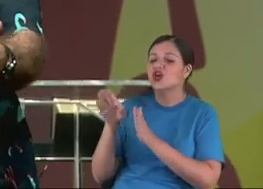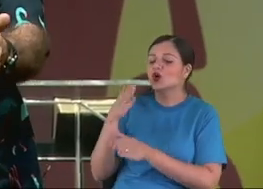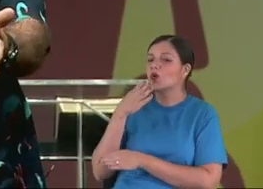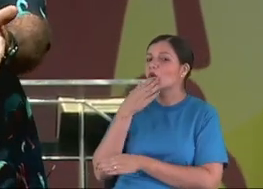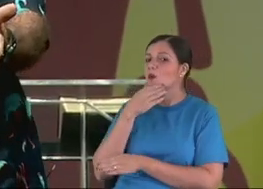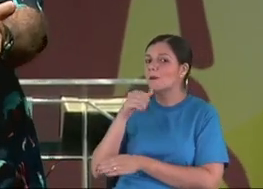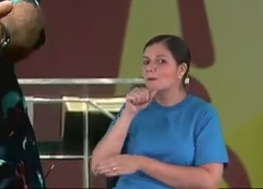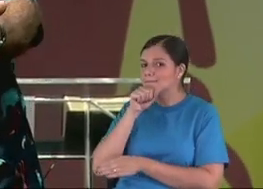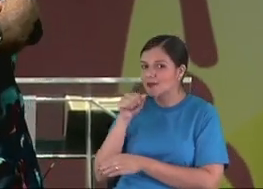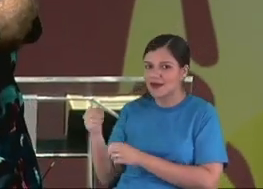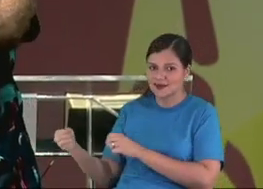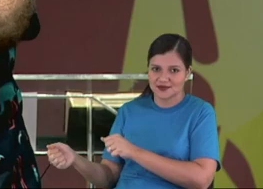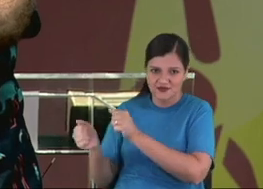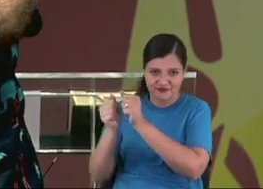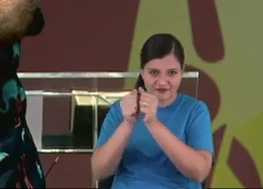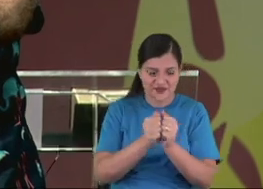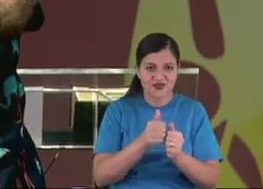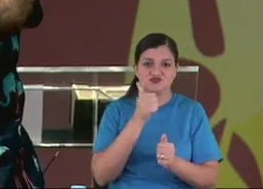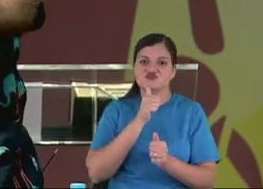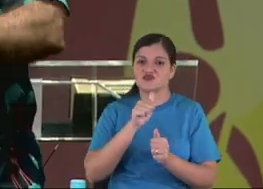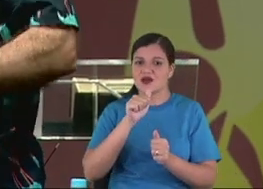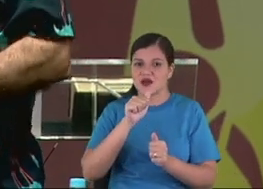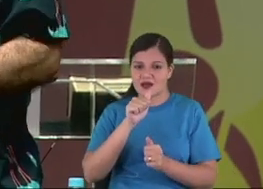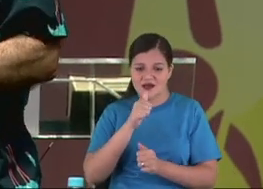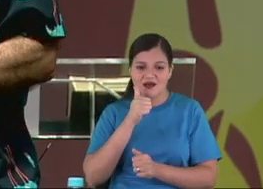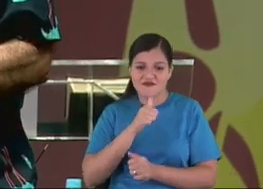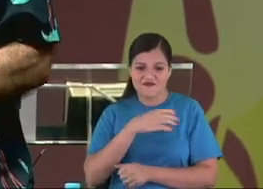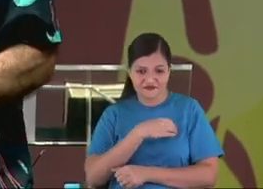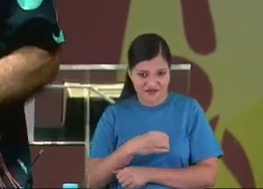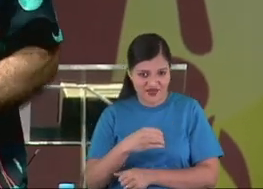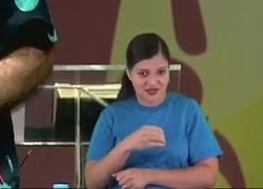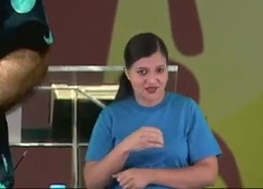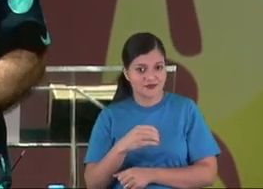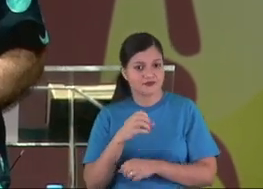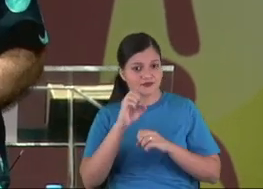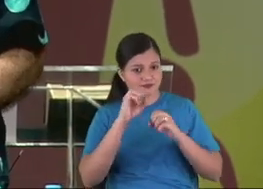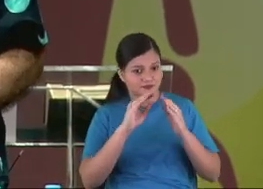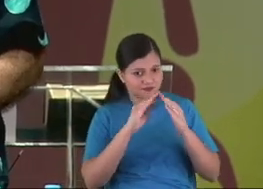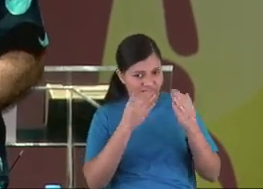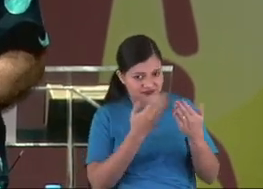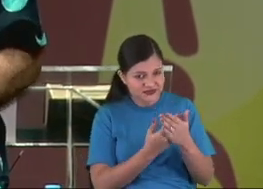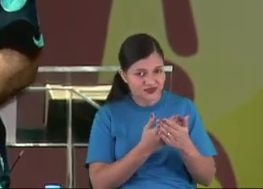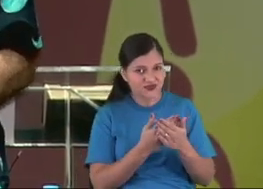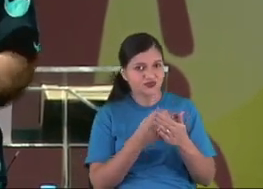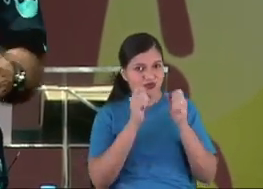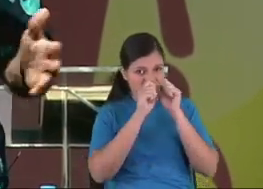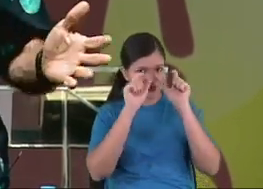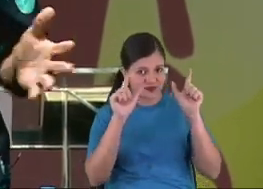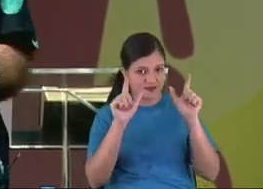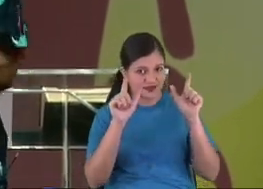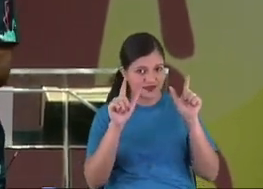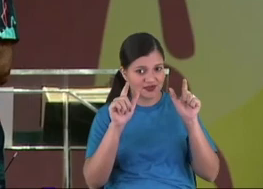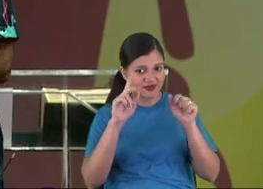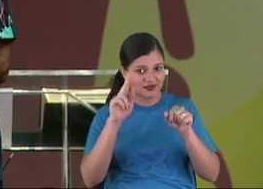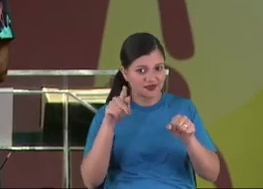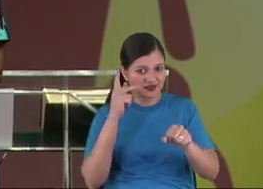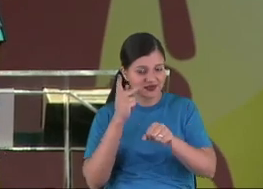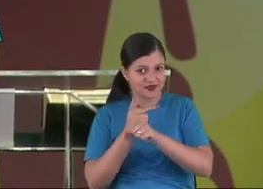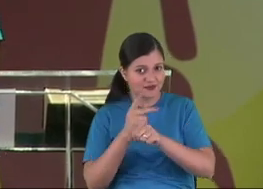traz a filha para o Kids de manhã e pega ela na hora, meio-dia do